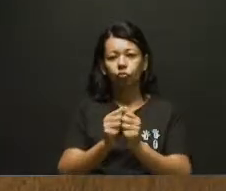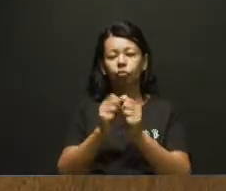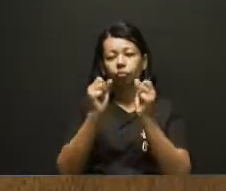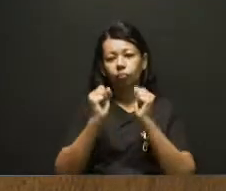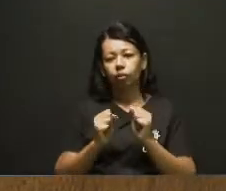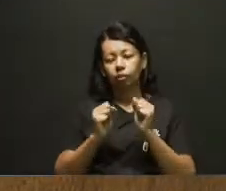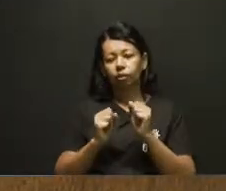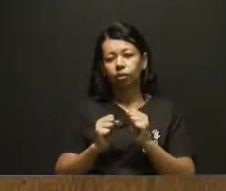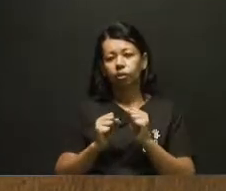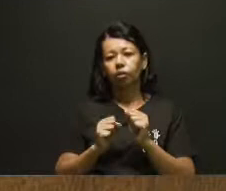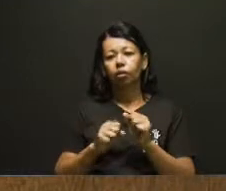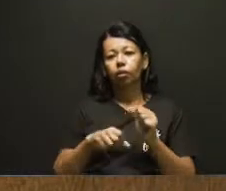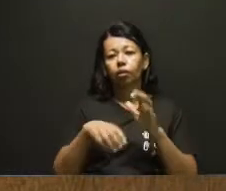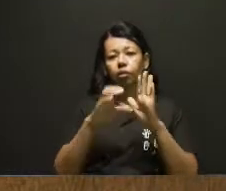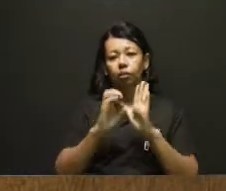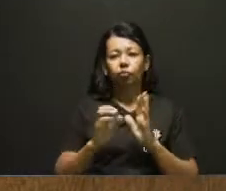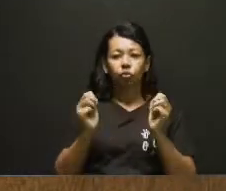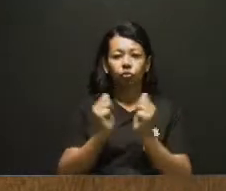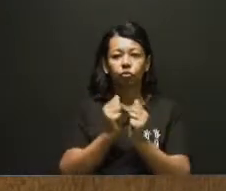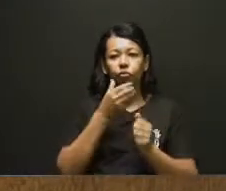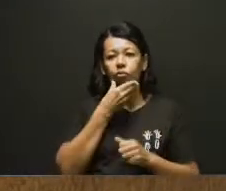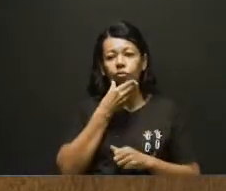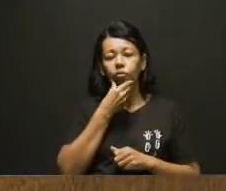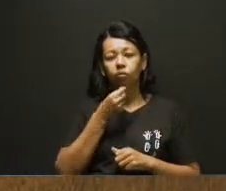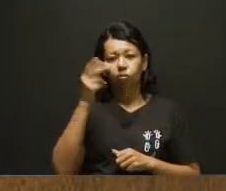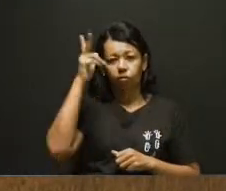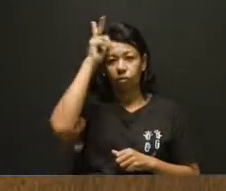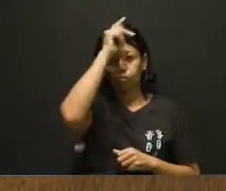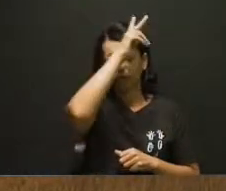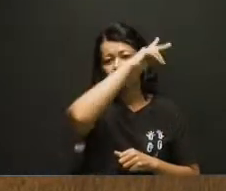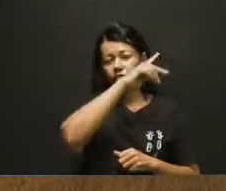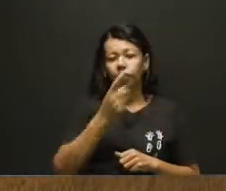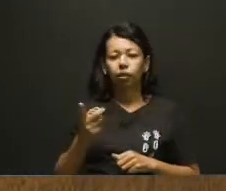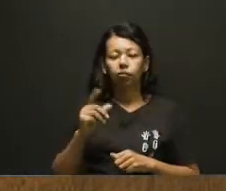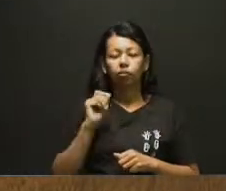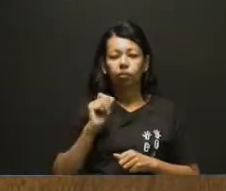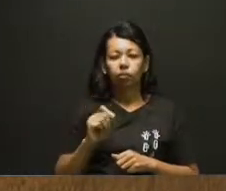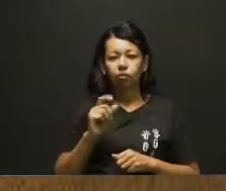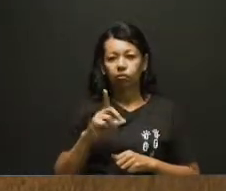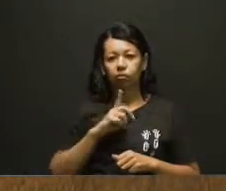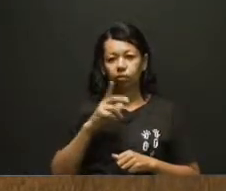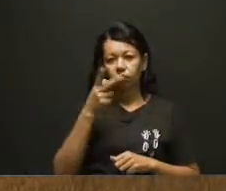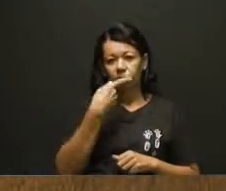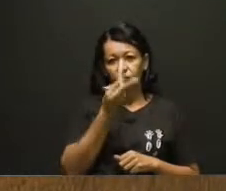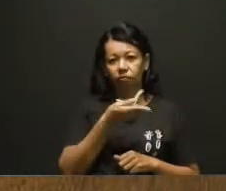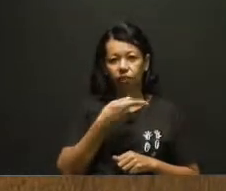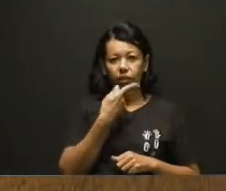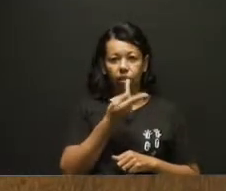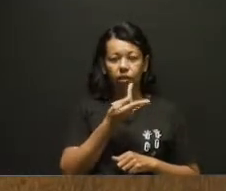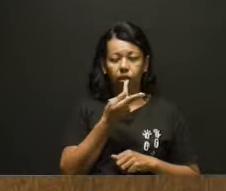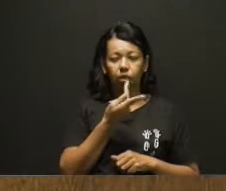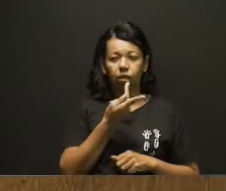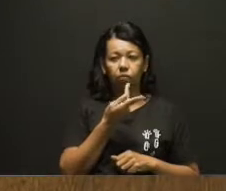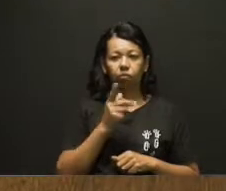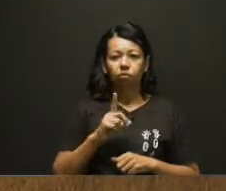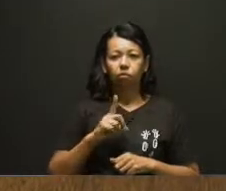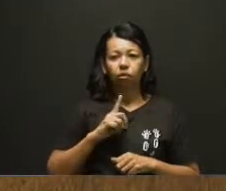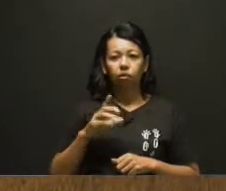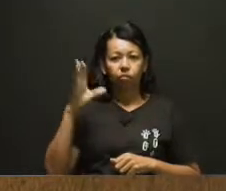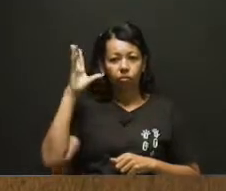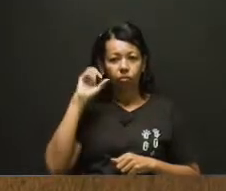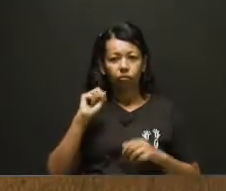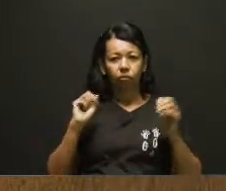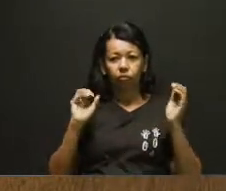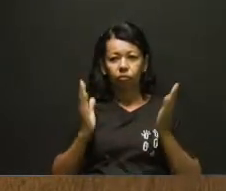executivo com o prefeito e eu tenho falado que têm nos ouvido hoje